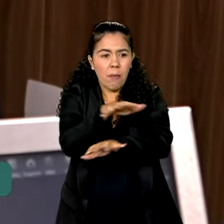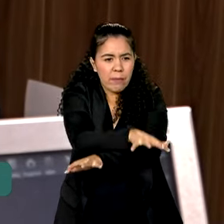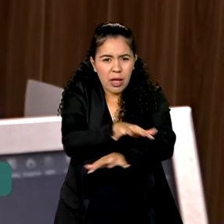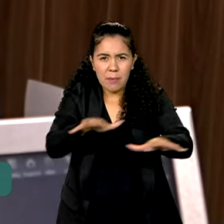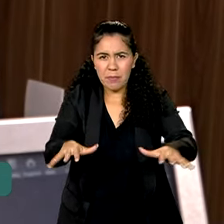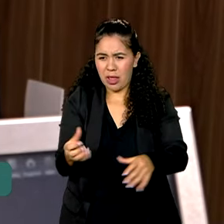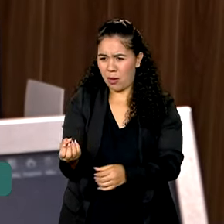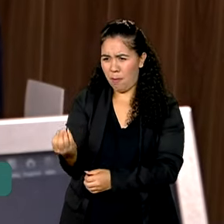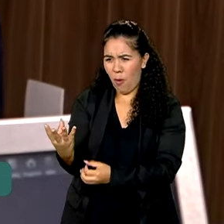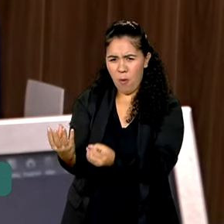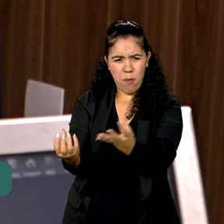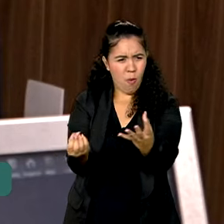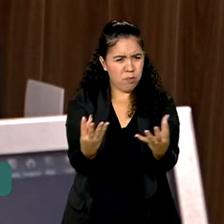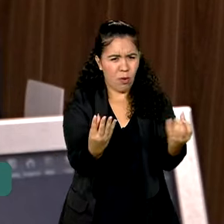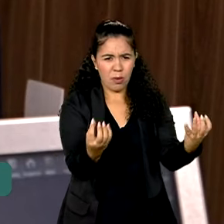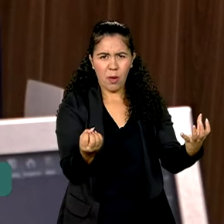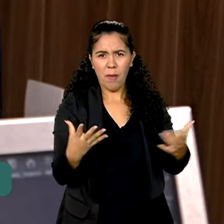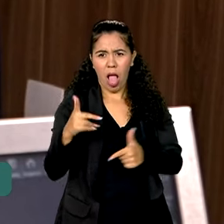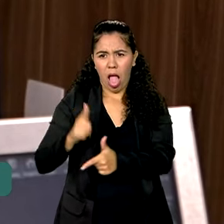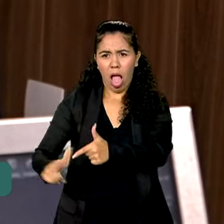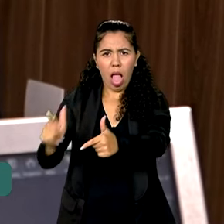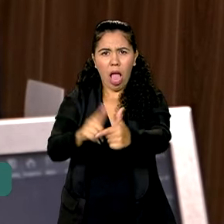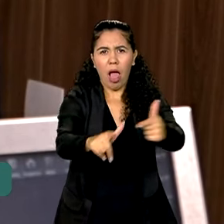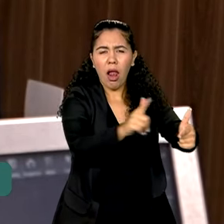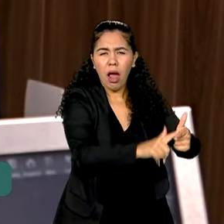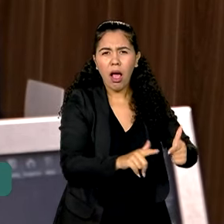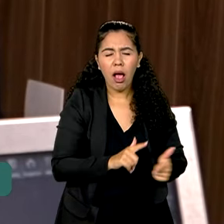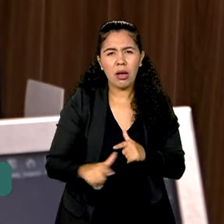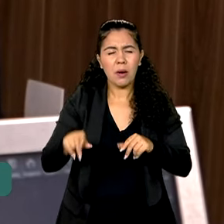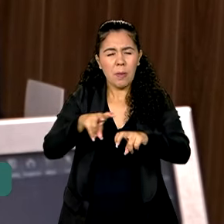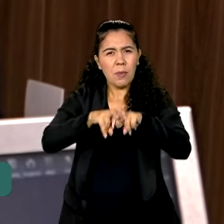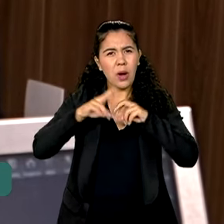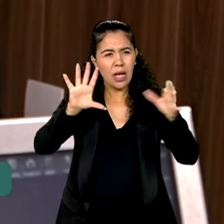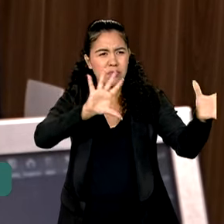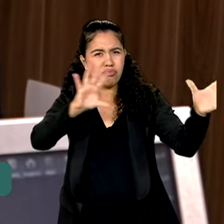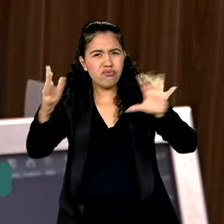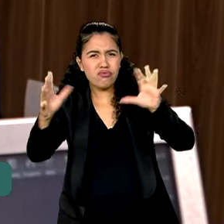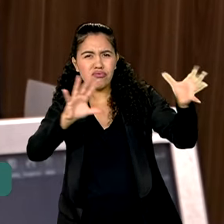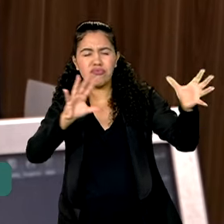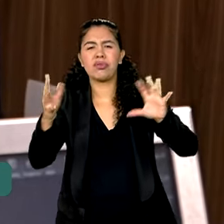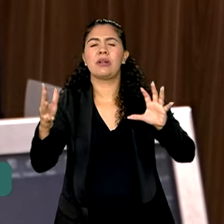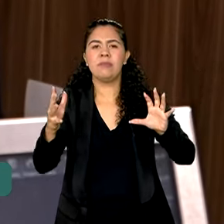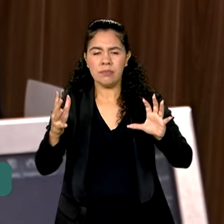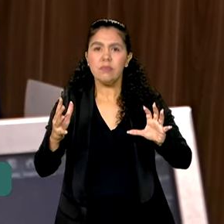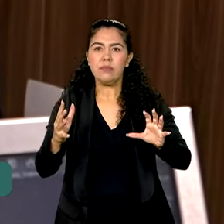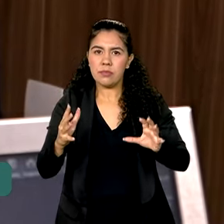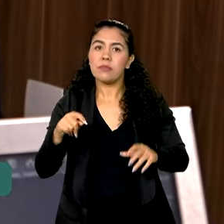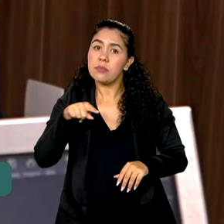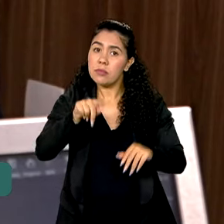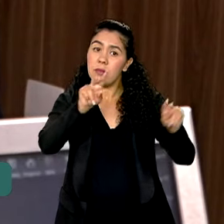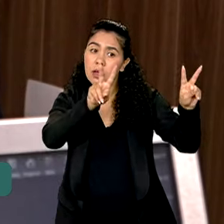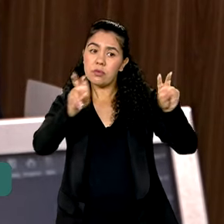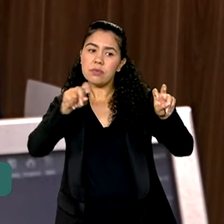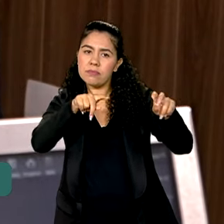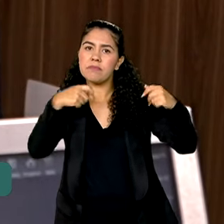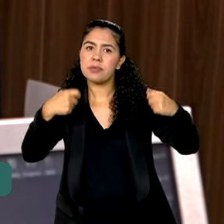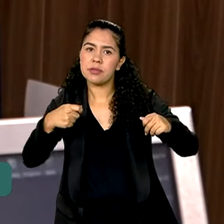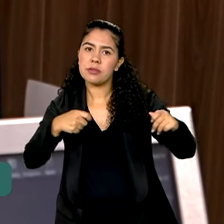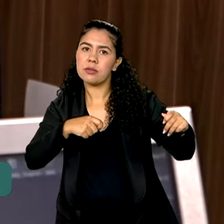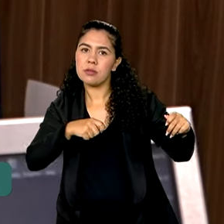de exaustão das condições ambientais desses biomas, seja um assunto da